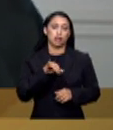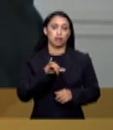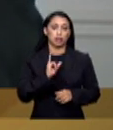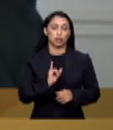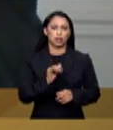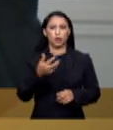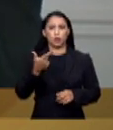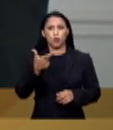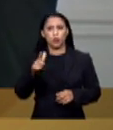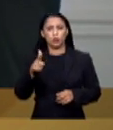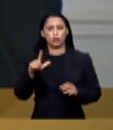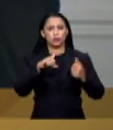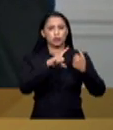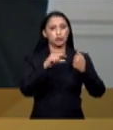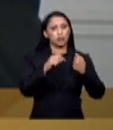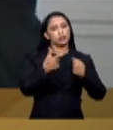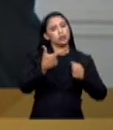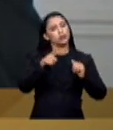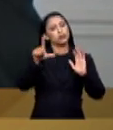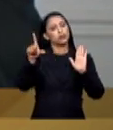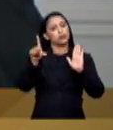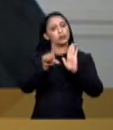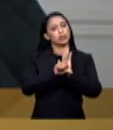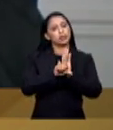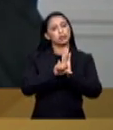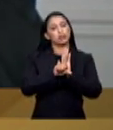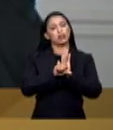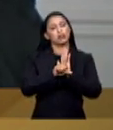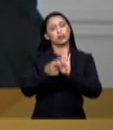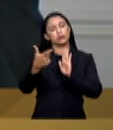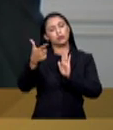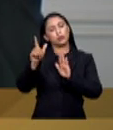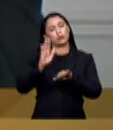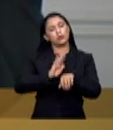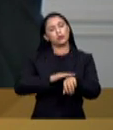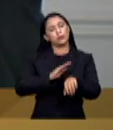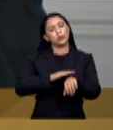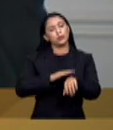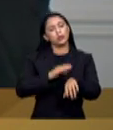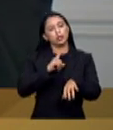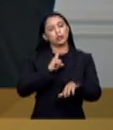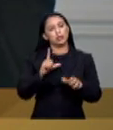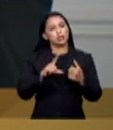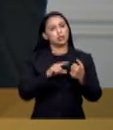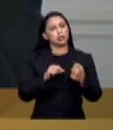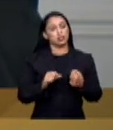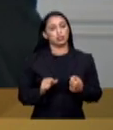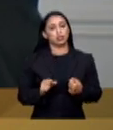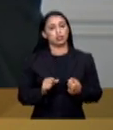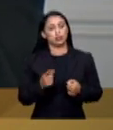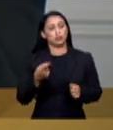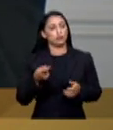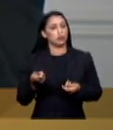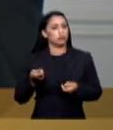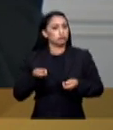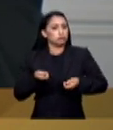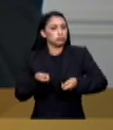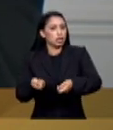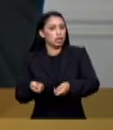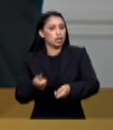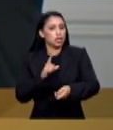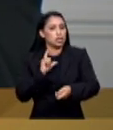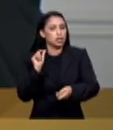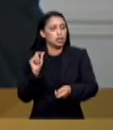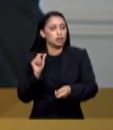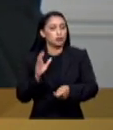porque outros artigos de outras leis, de outro momento, esses artigos não foram trazidos